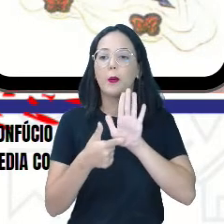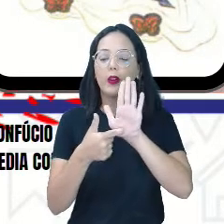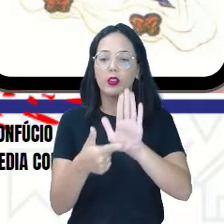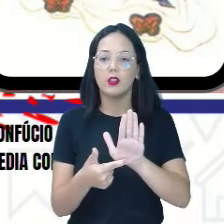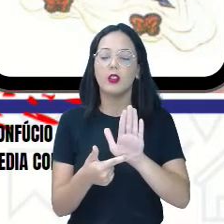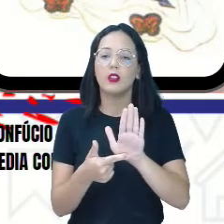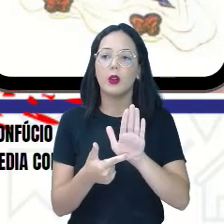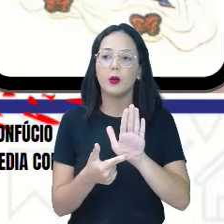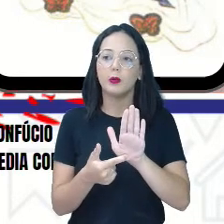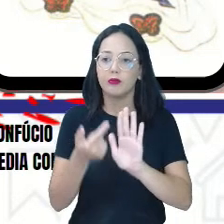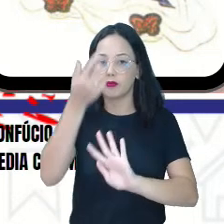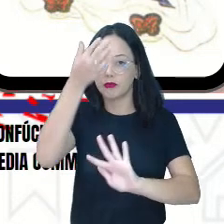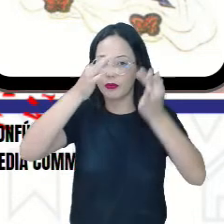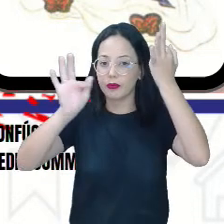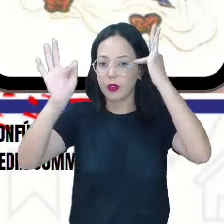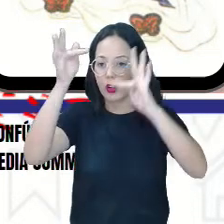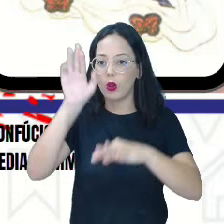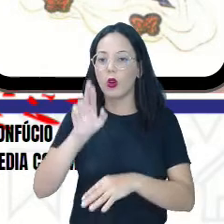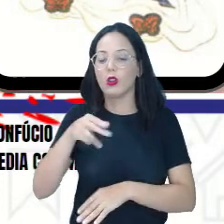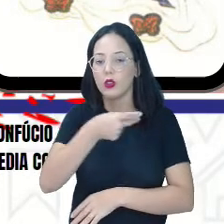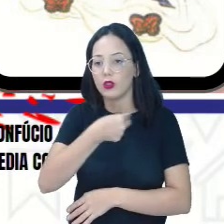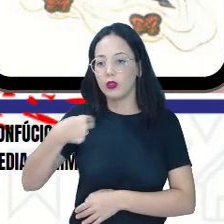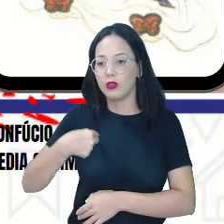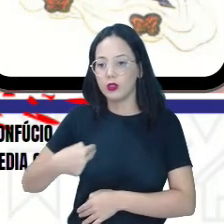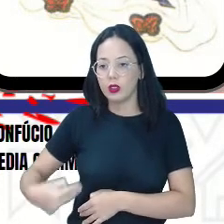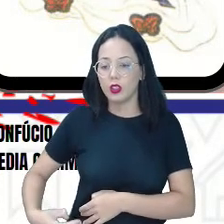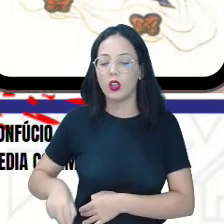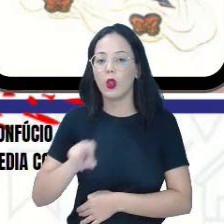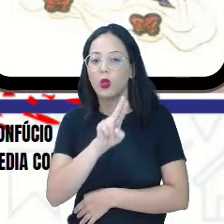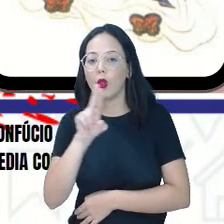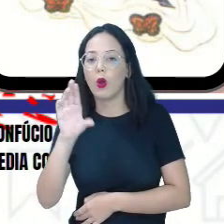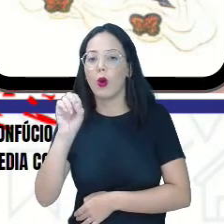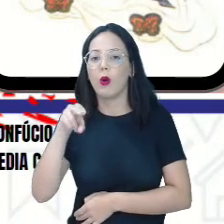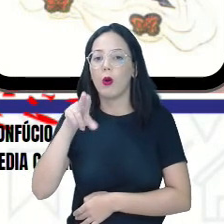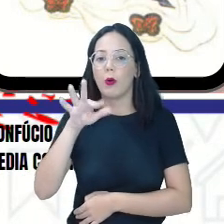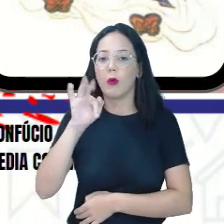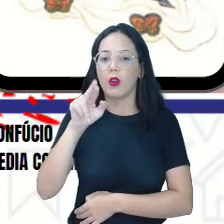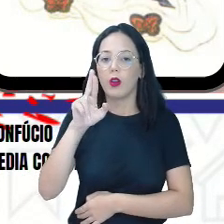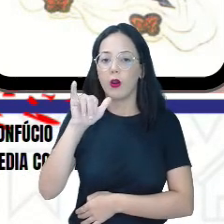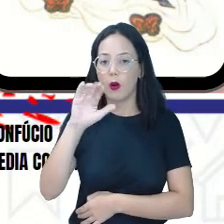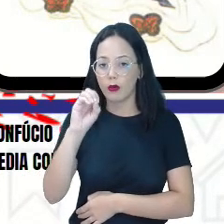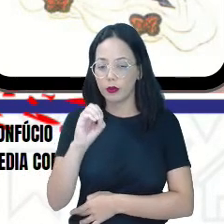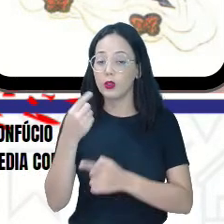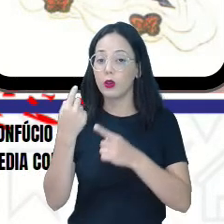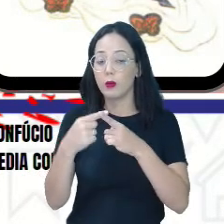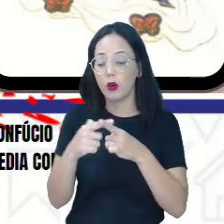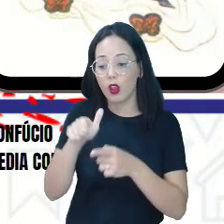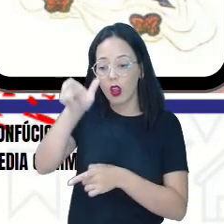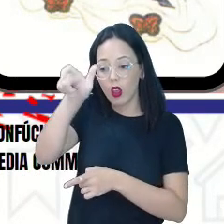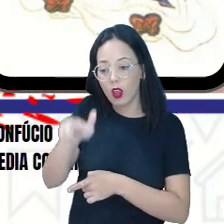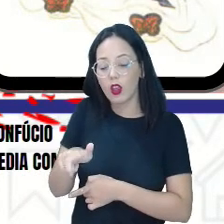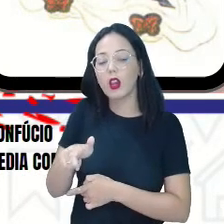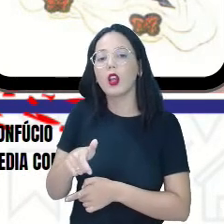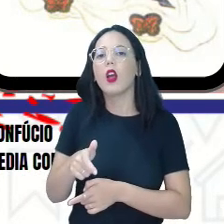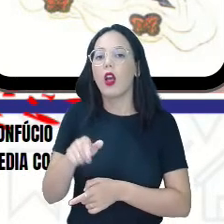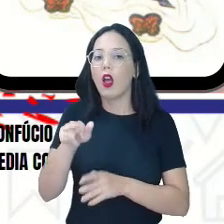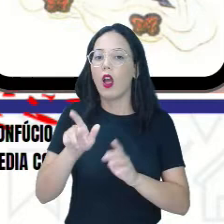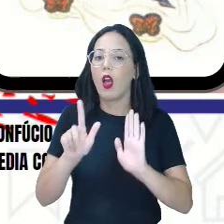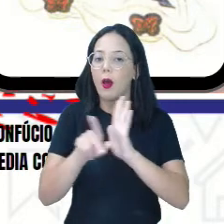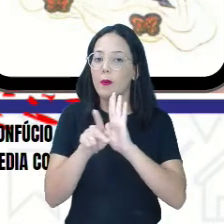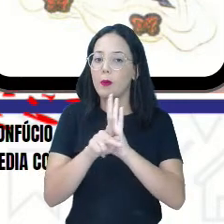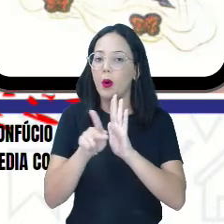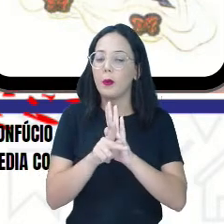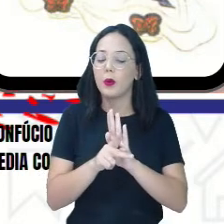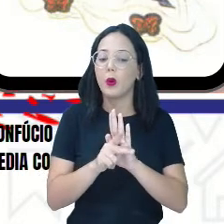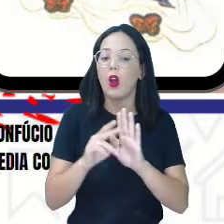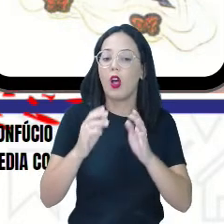representa, né, o filósofo, né, chinês, né, o Confúcio, né? Então, o Confúcio, né, o confucionismo,